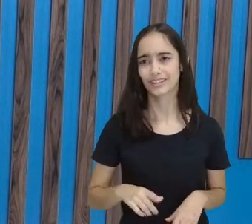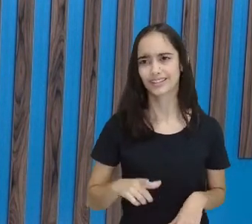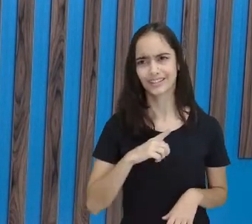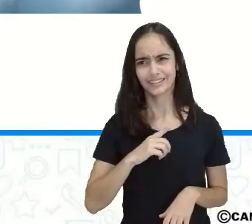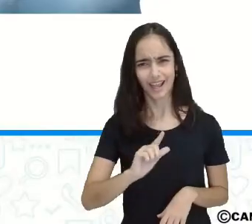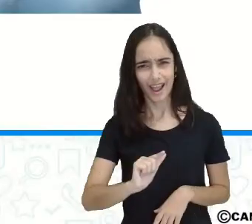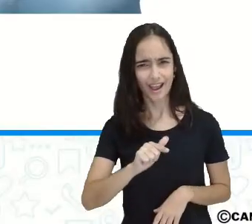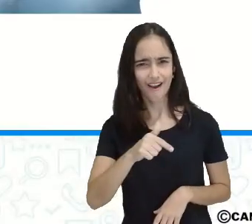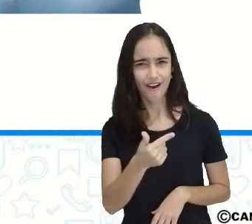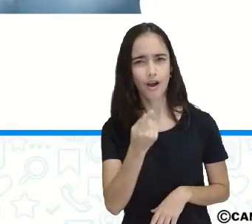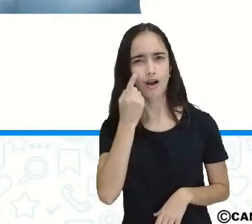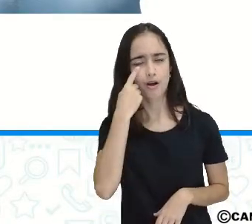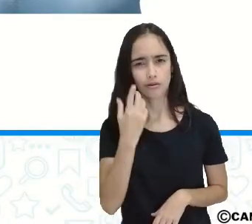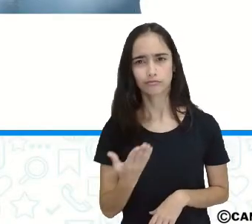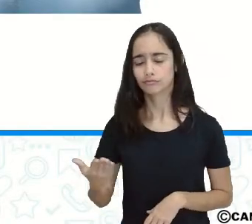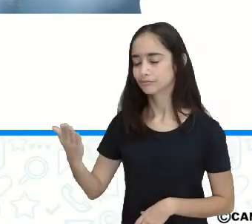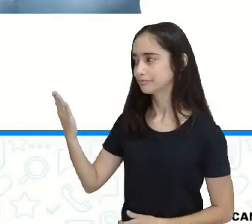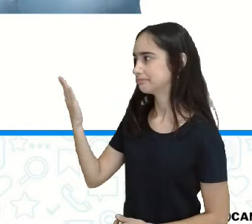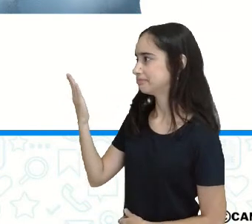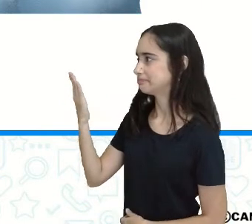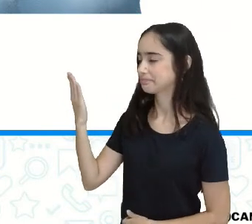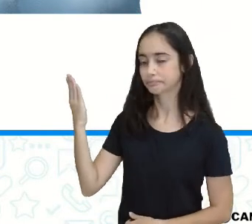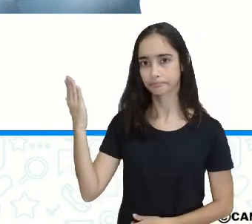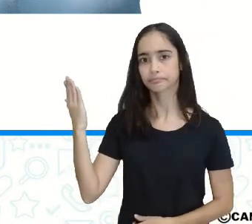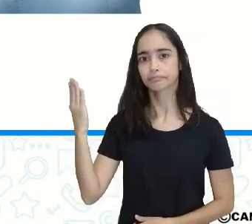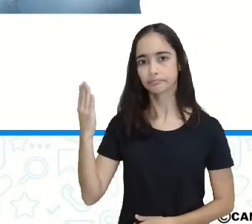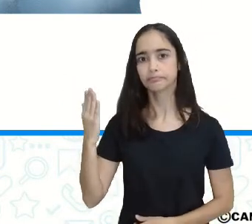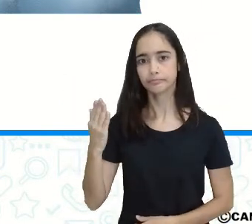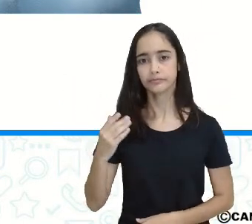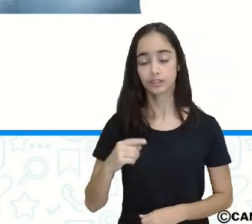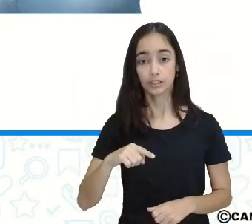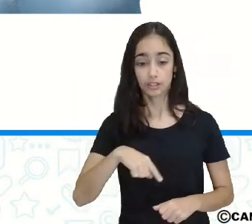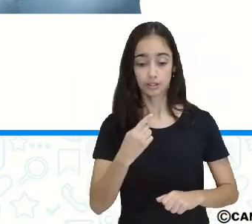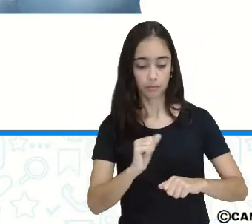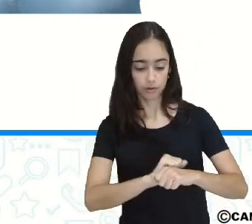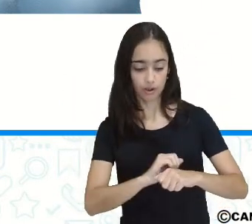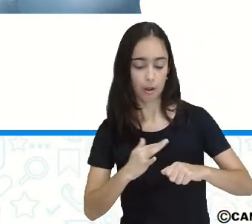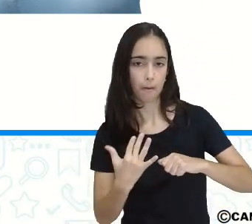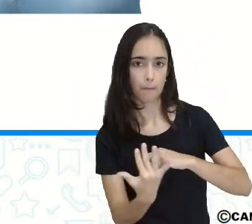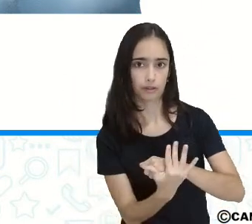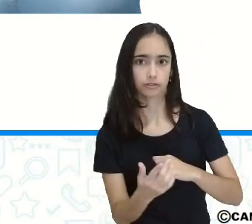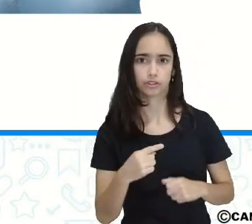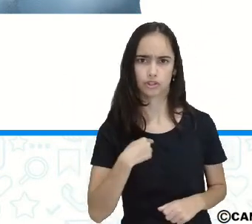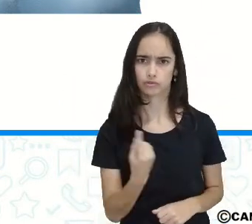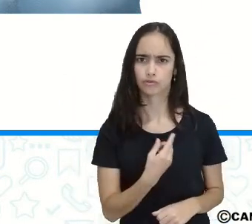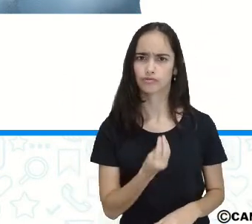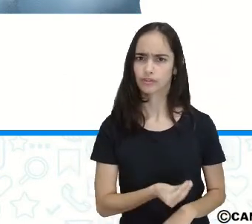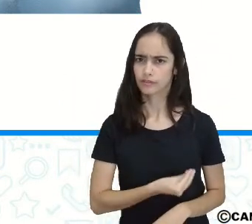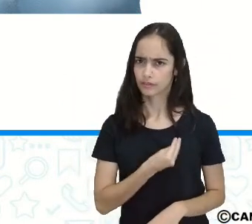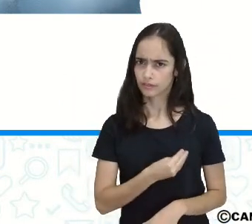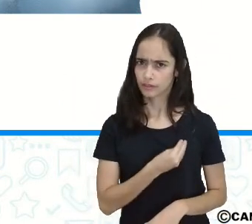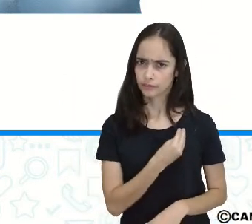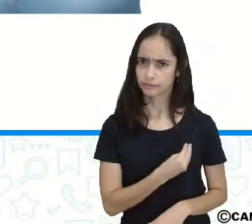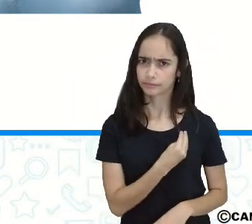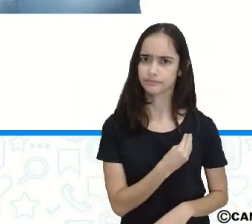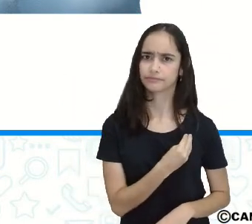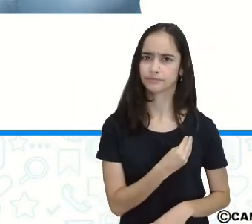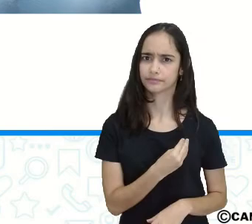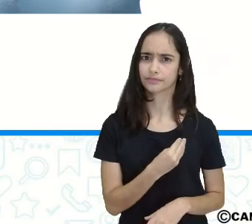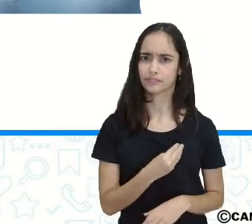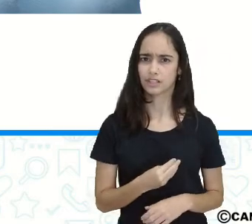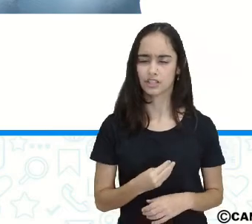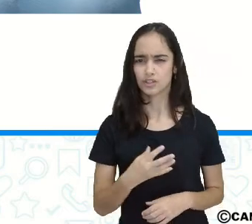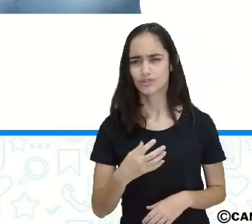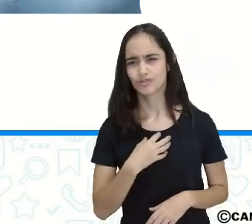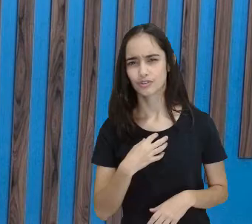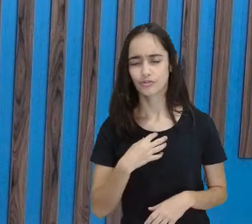que, depois da pandemia, né, nesse período de pandemia que nós estamos ainda vivendo, de uma forma mais